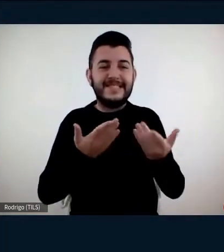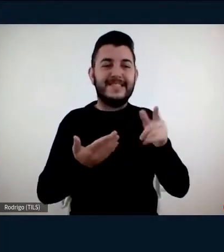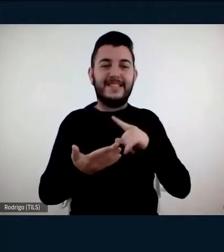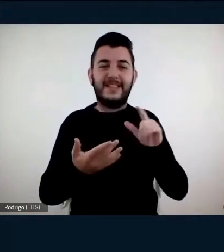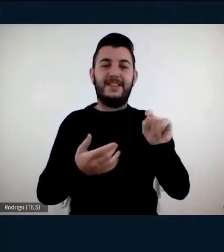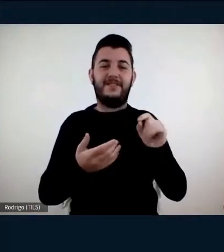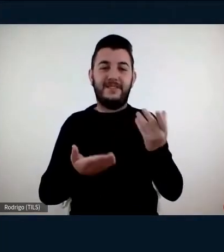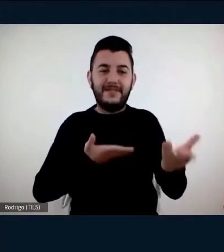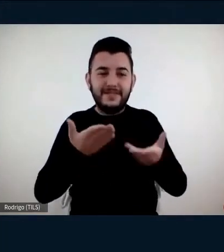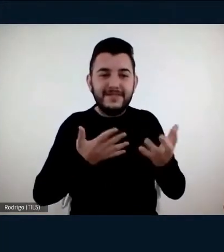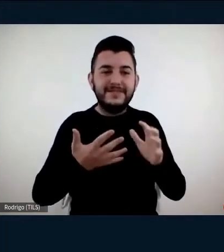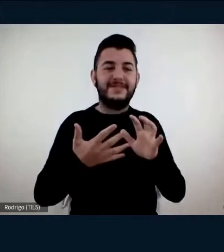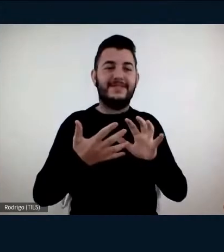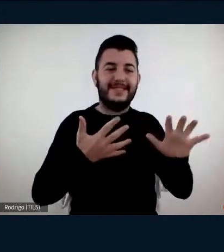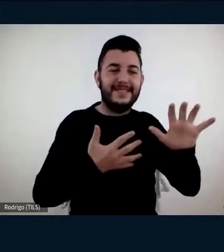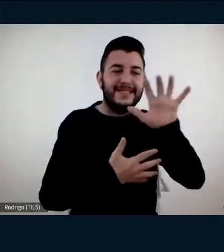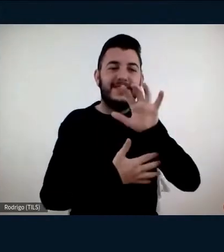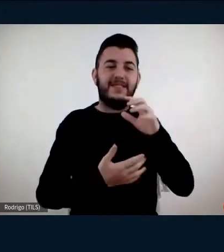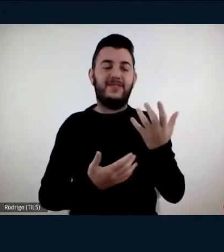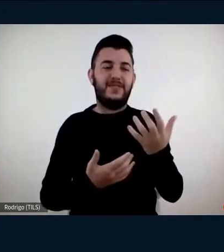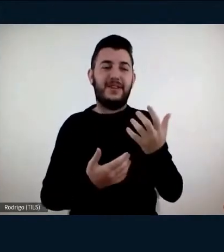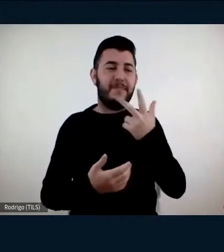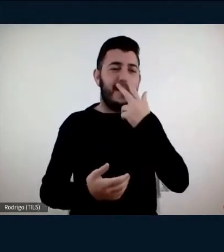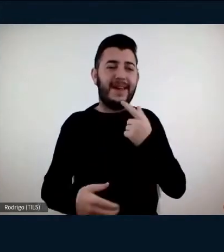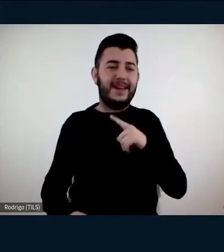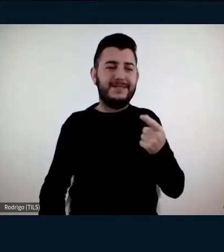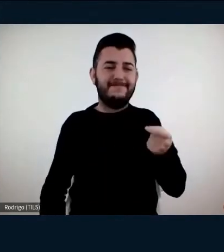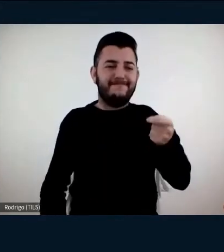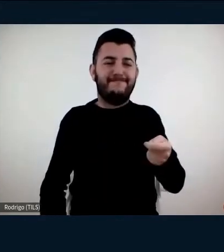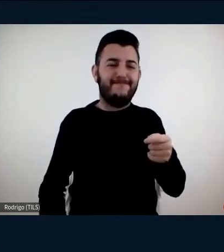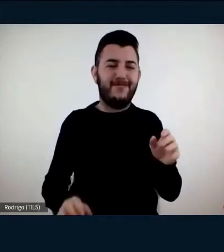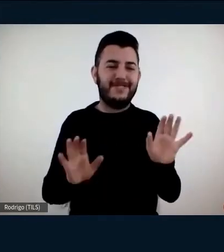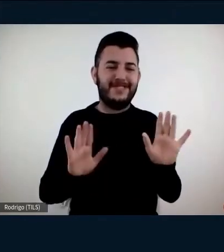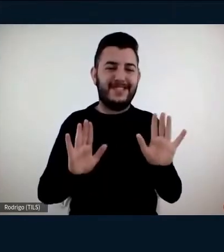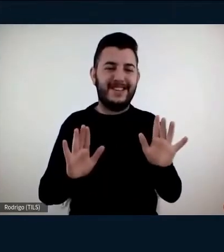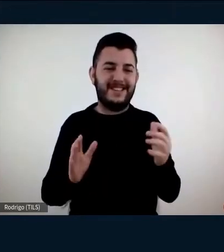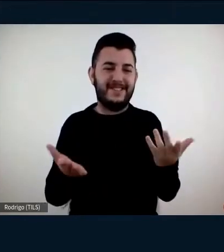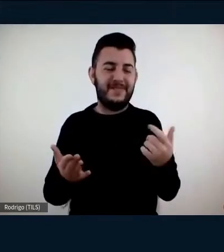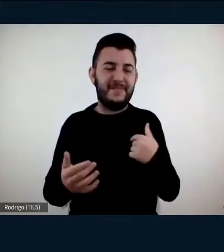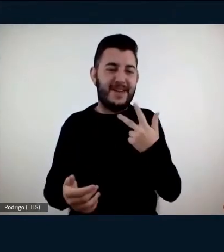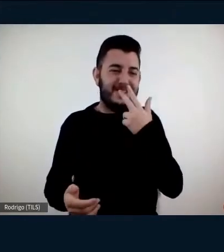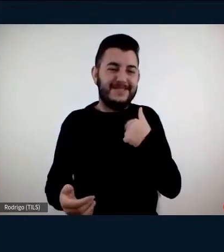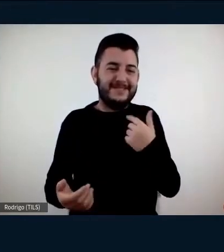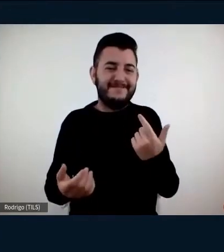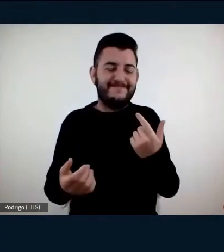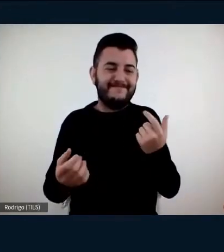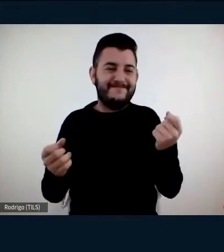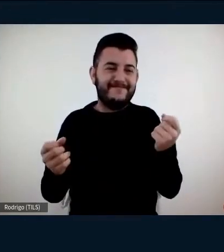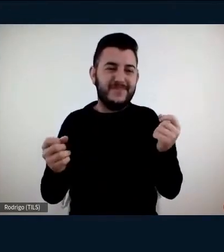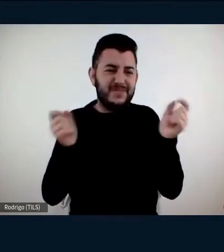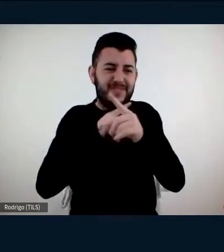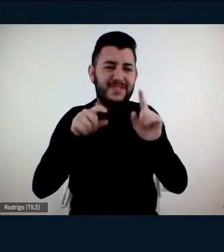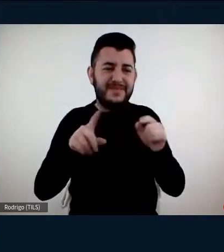categorias que não estão forçando a base, um sapato muito apertado para o nosso pé.